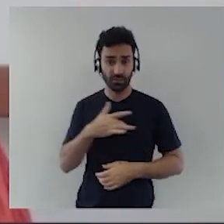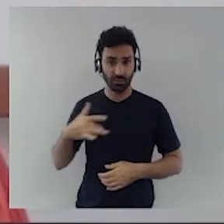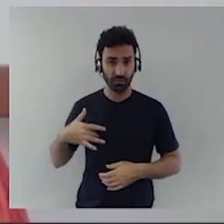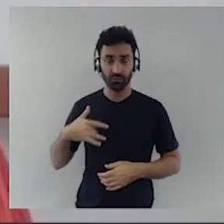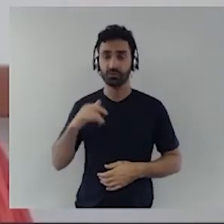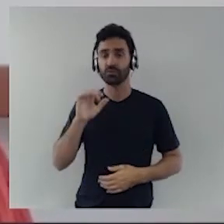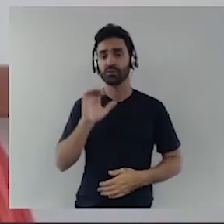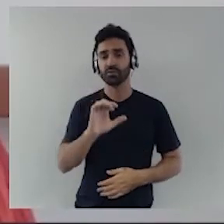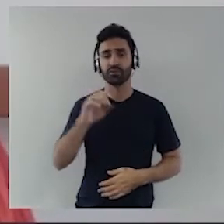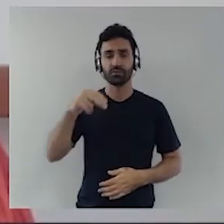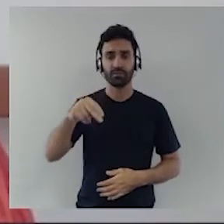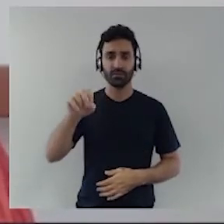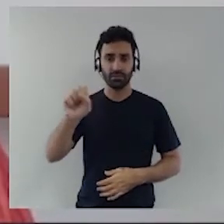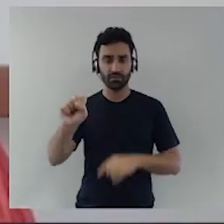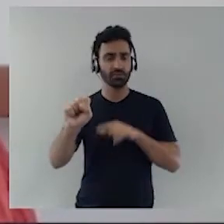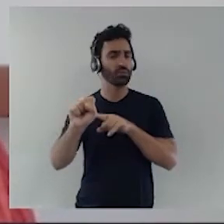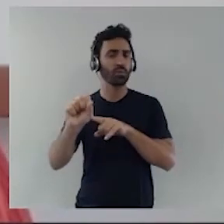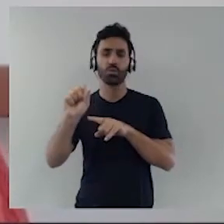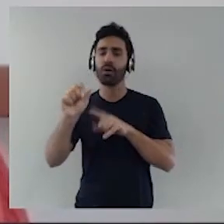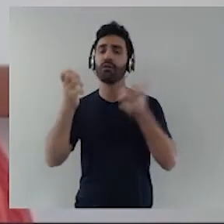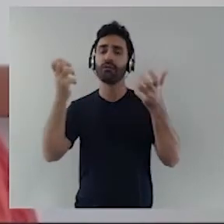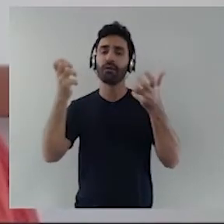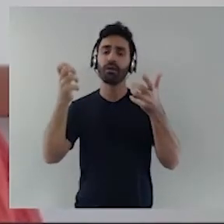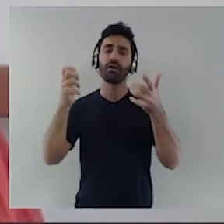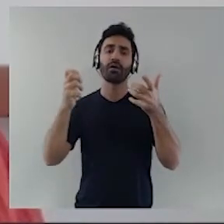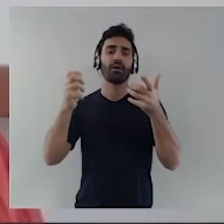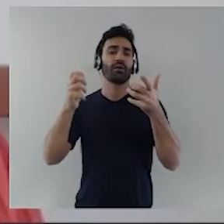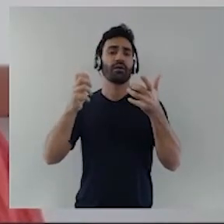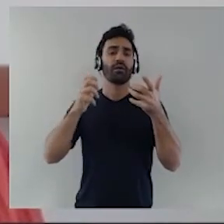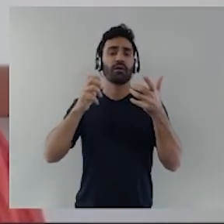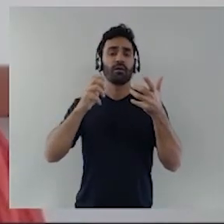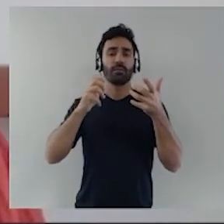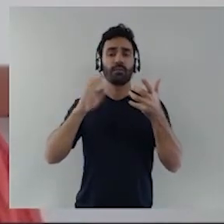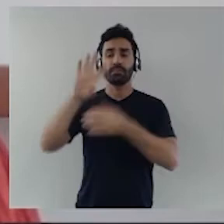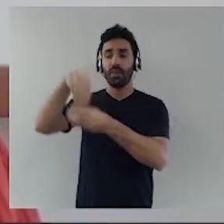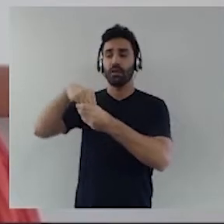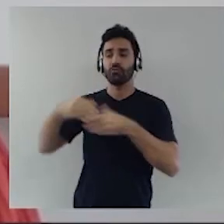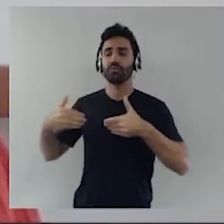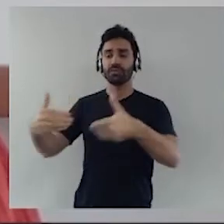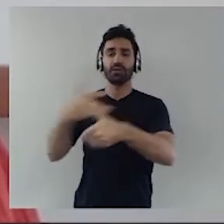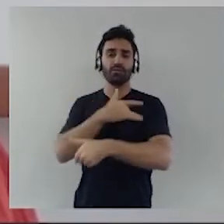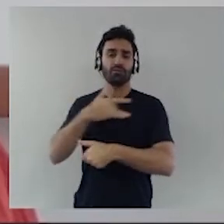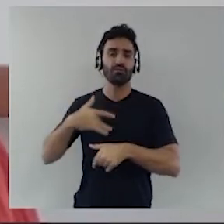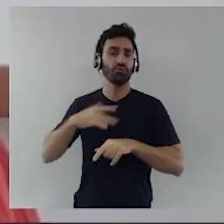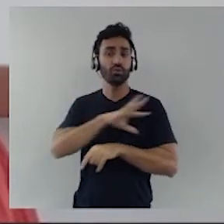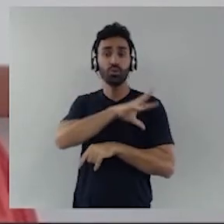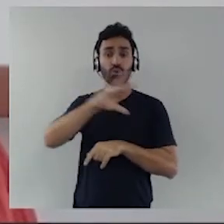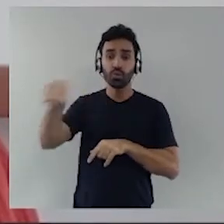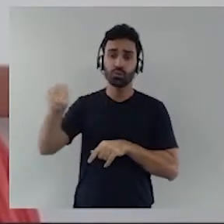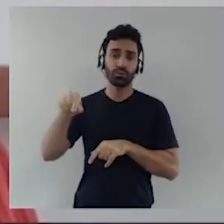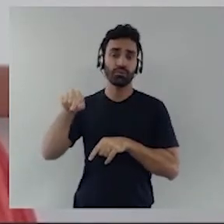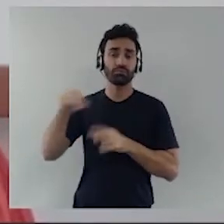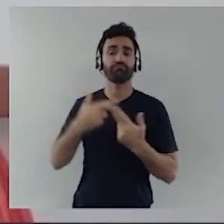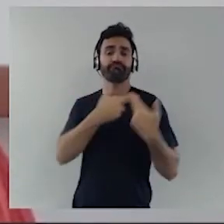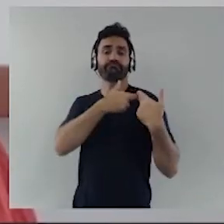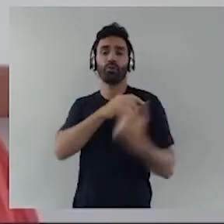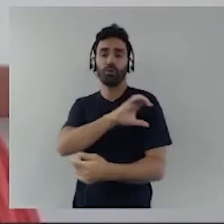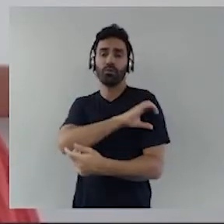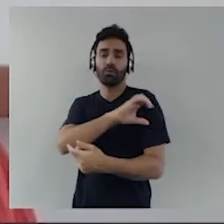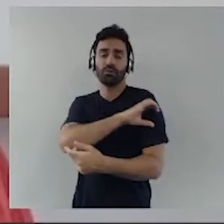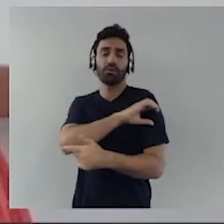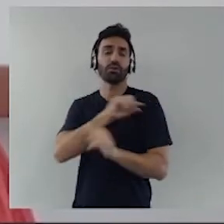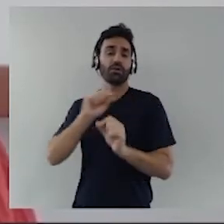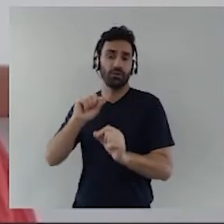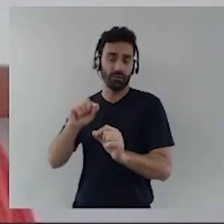haja uma centralização no âmbito do ministério da saúde para que o ministério da saúde passa a coordenar